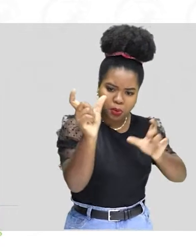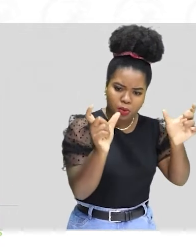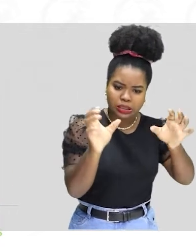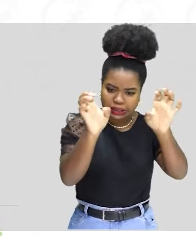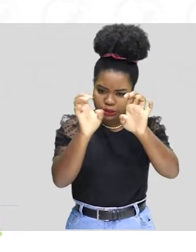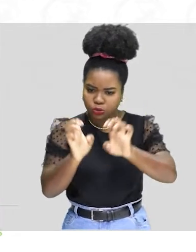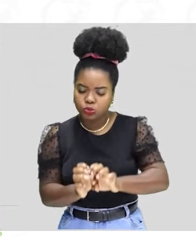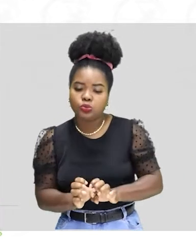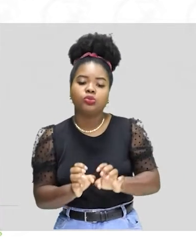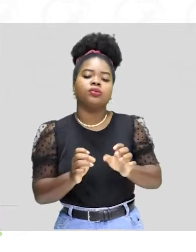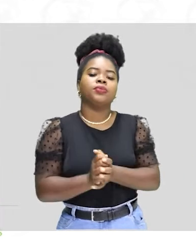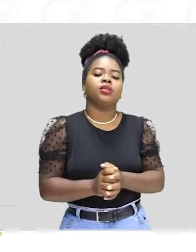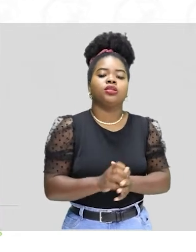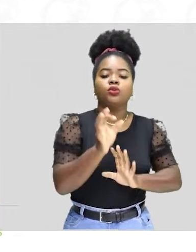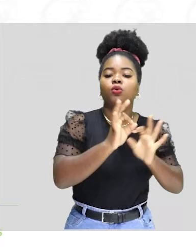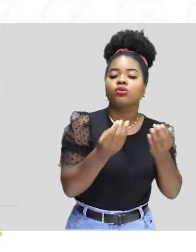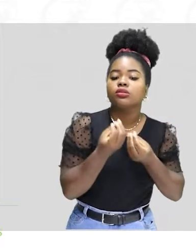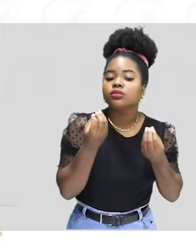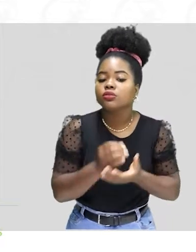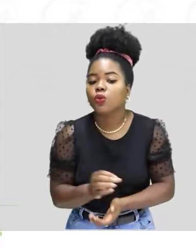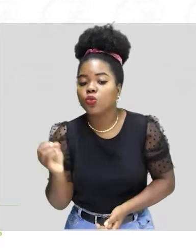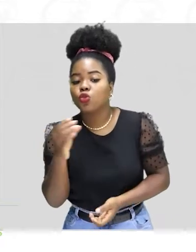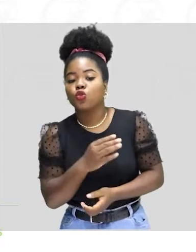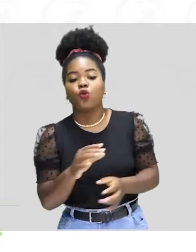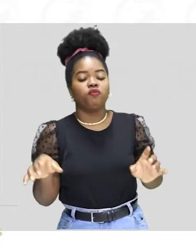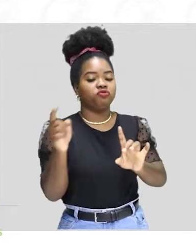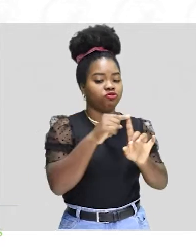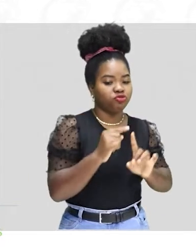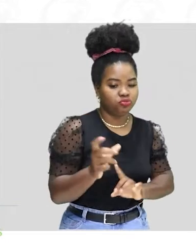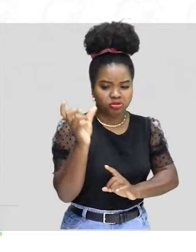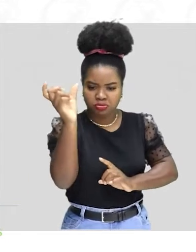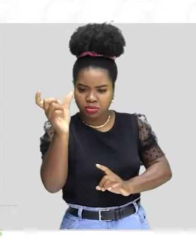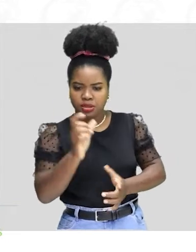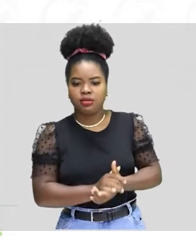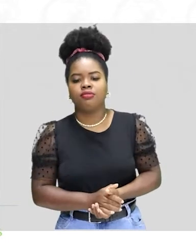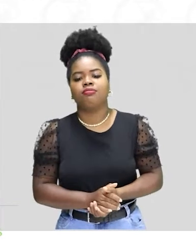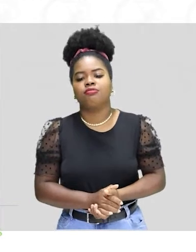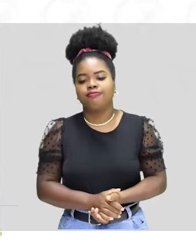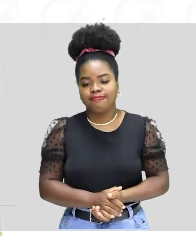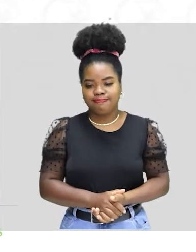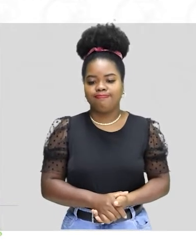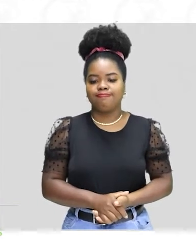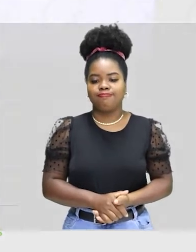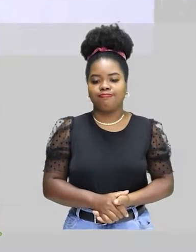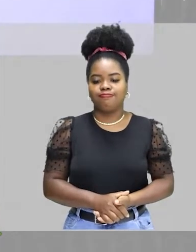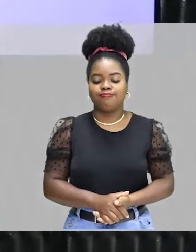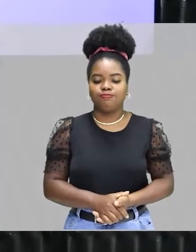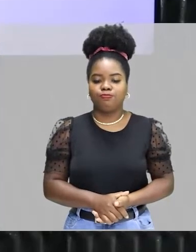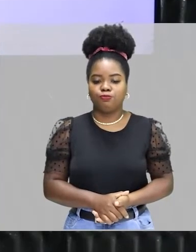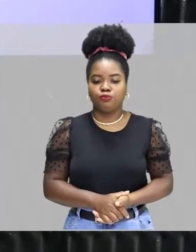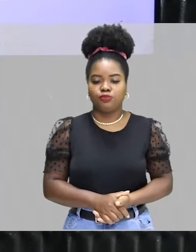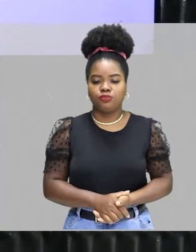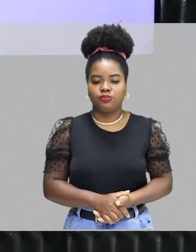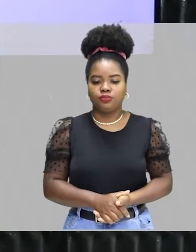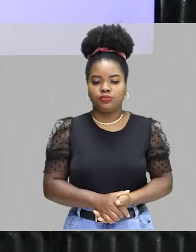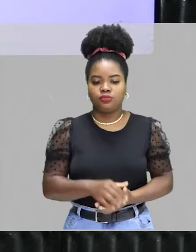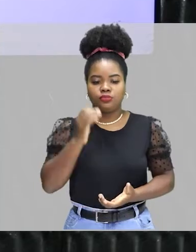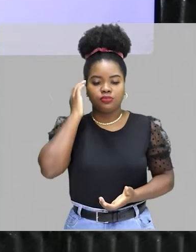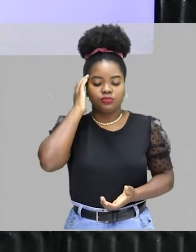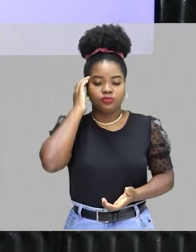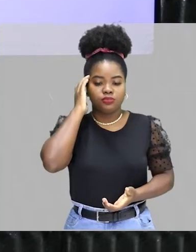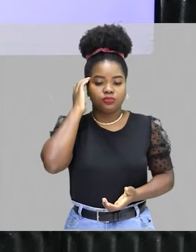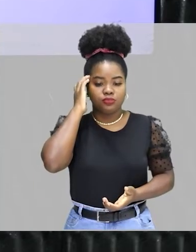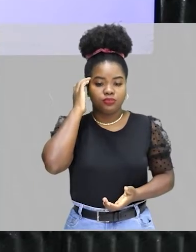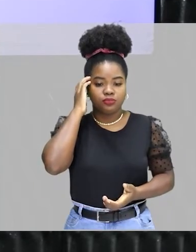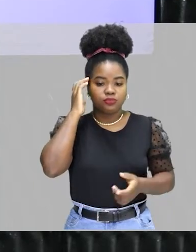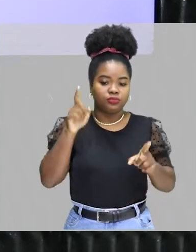criados novos termos para suprimir alguma lacuna na significação, tá certo? Podemos